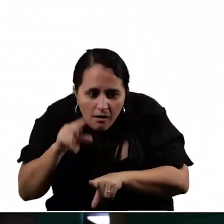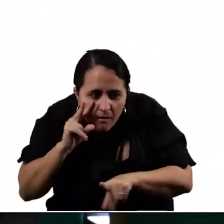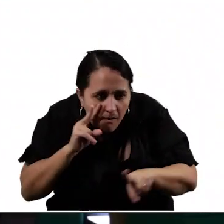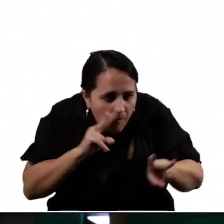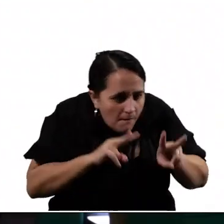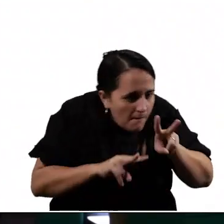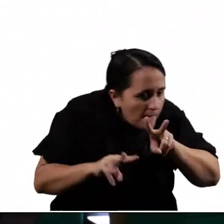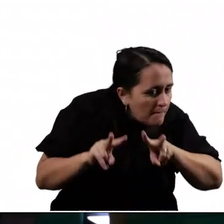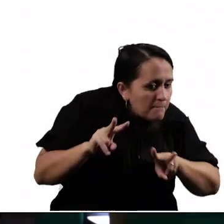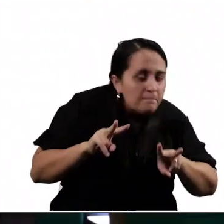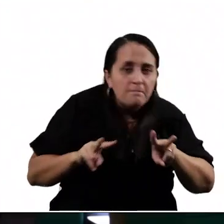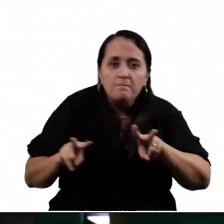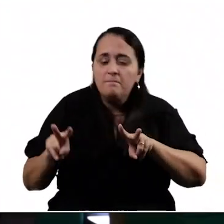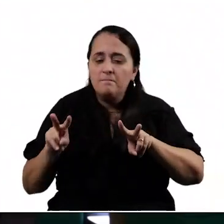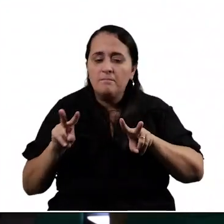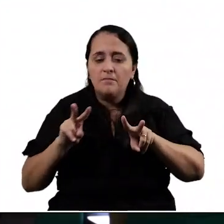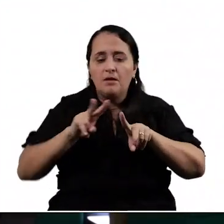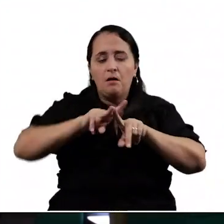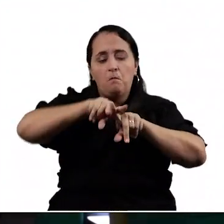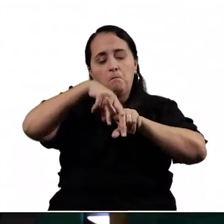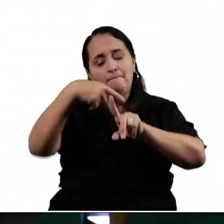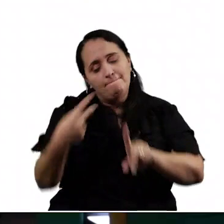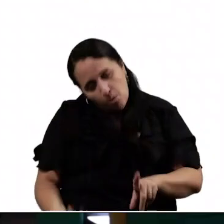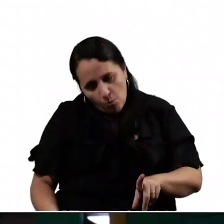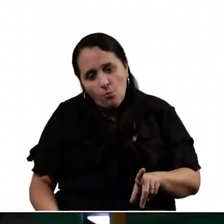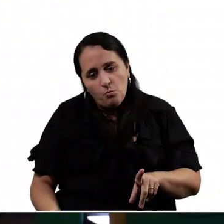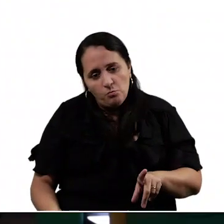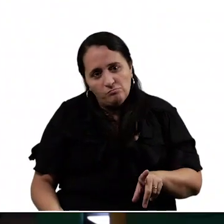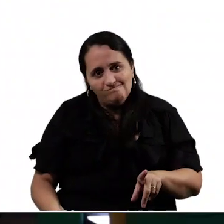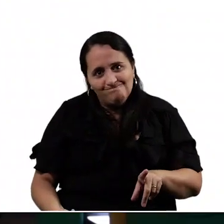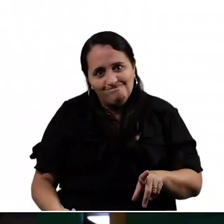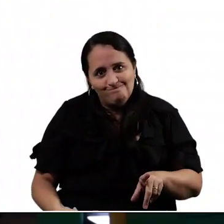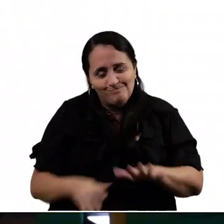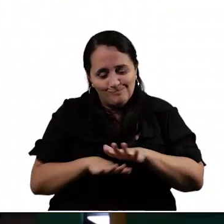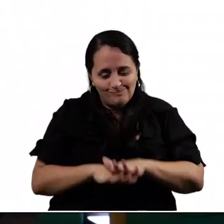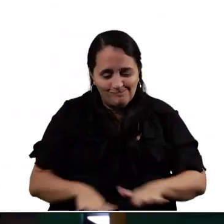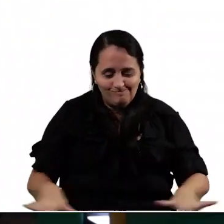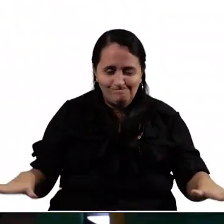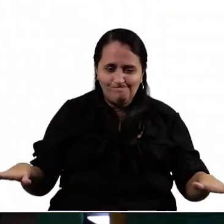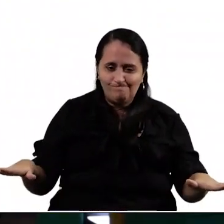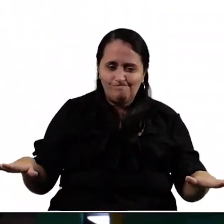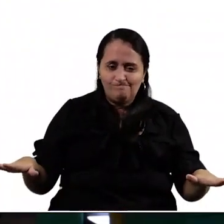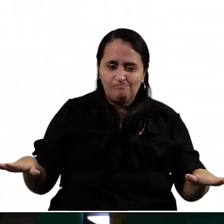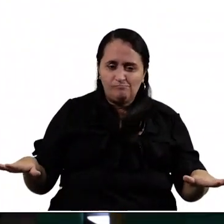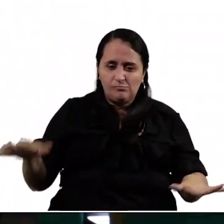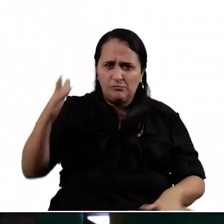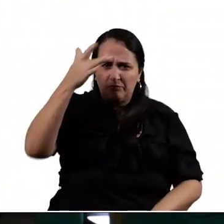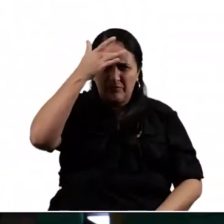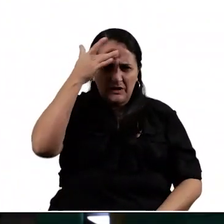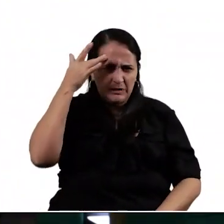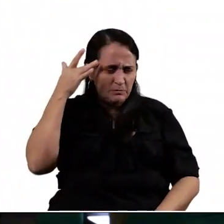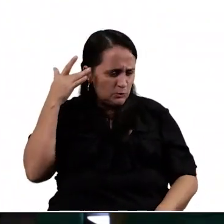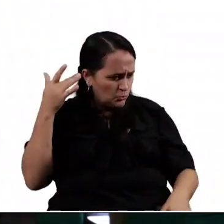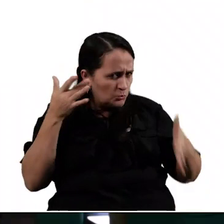um bruxo ele se despencou e caiu no palco os atores